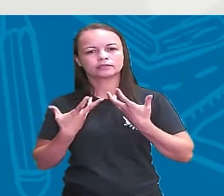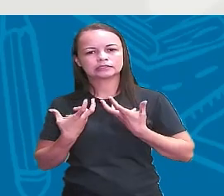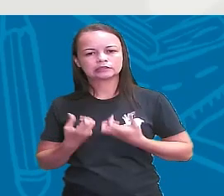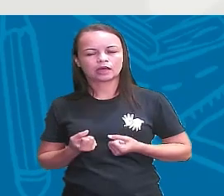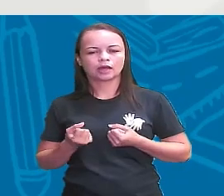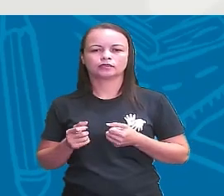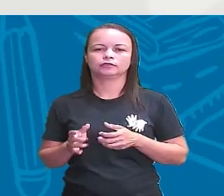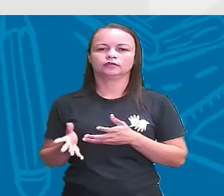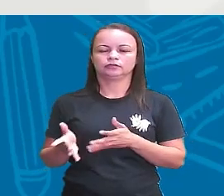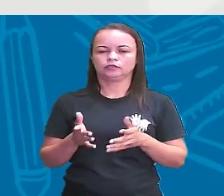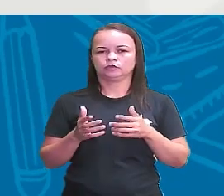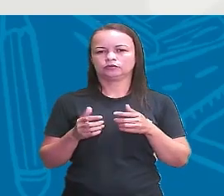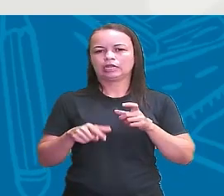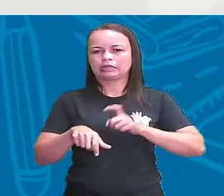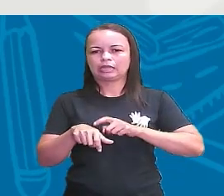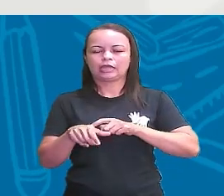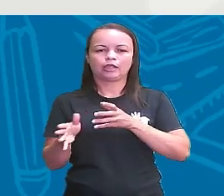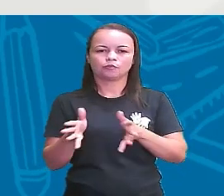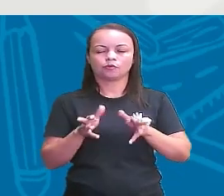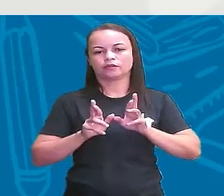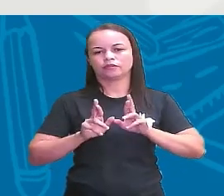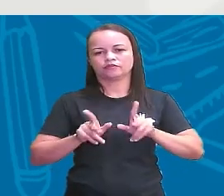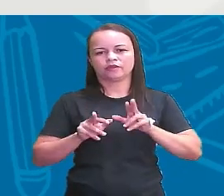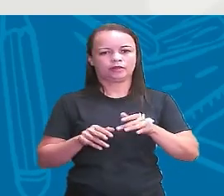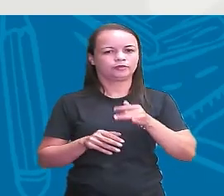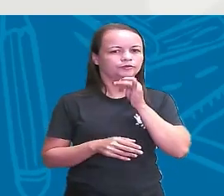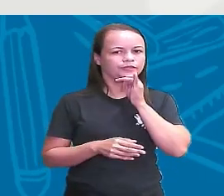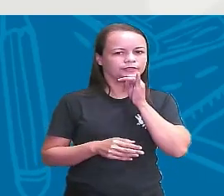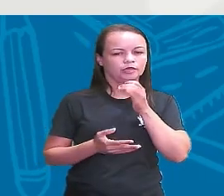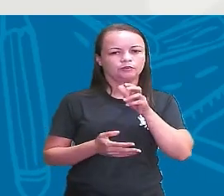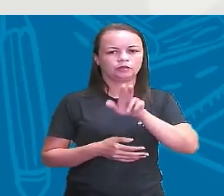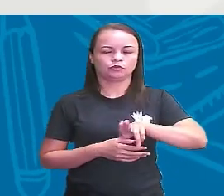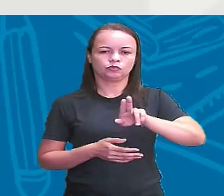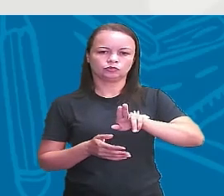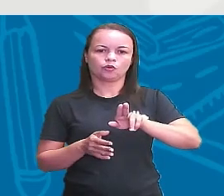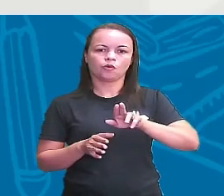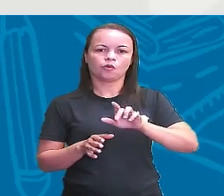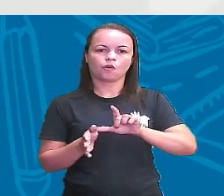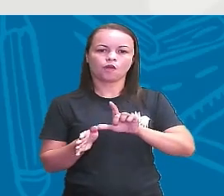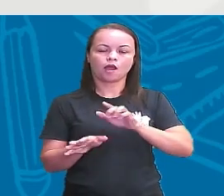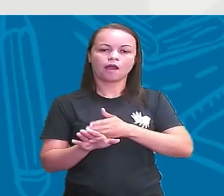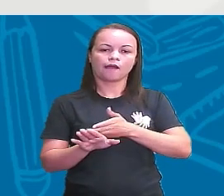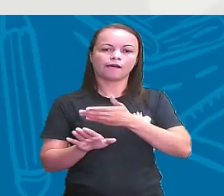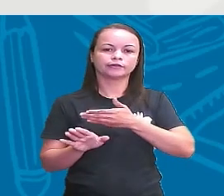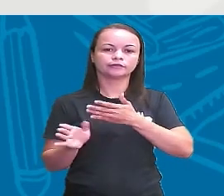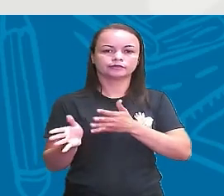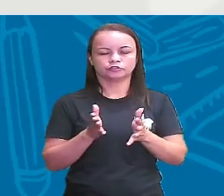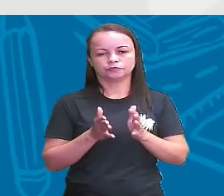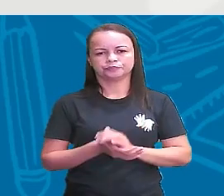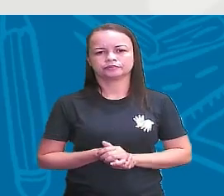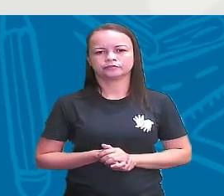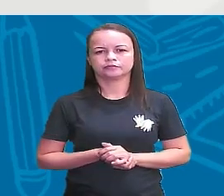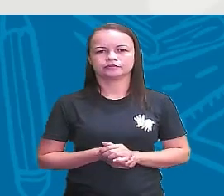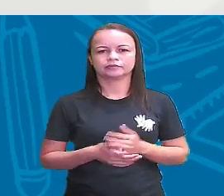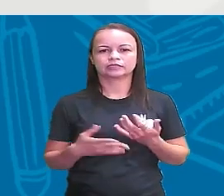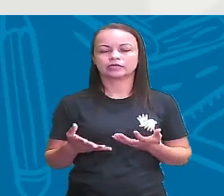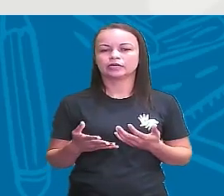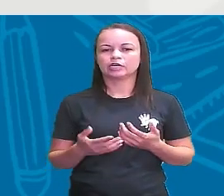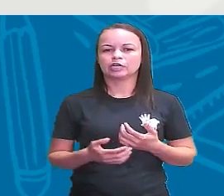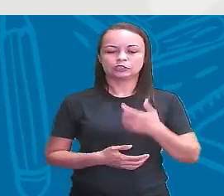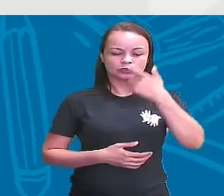temporários. E aí é diferente do exemplo que eu usei anteriormente. Ó. Sou simpática. Essa é